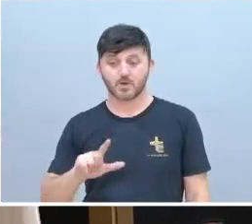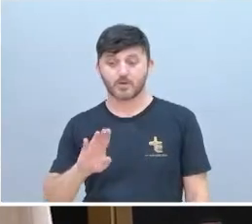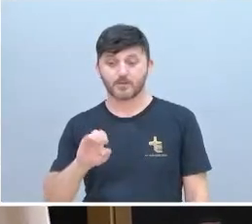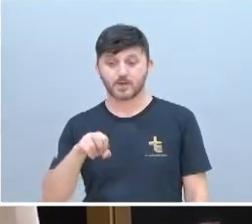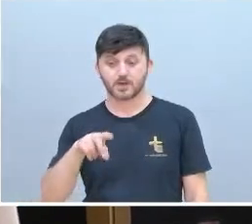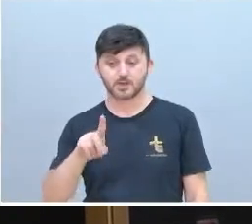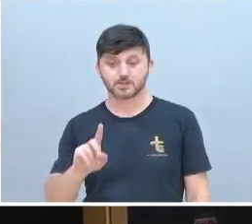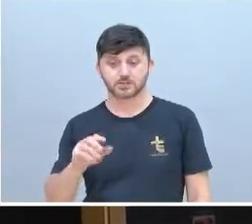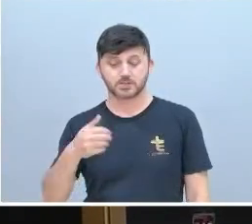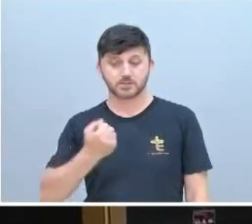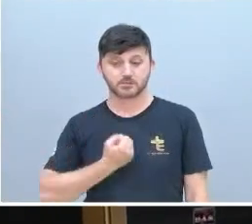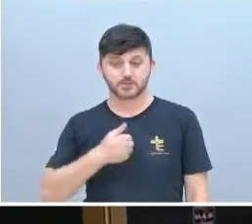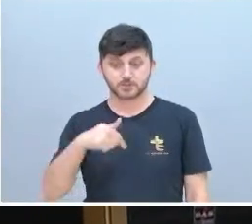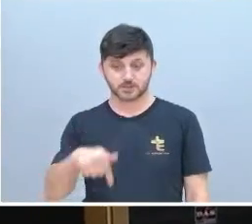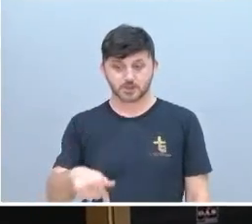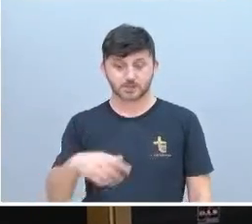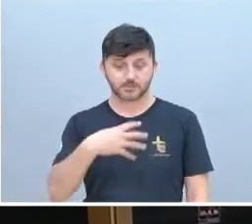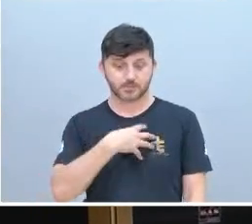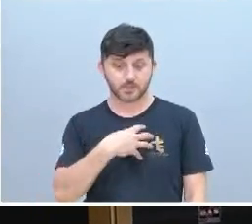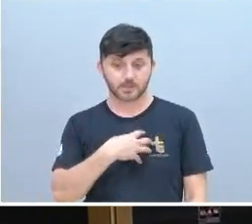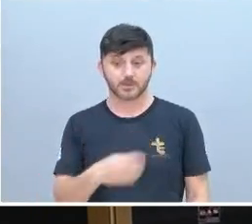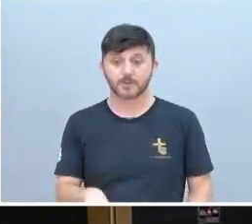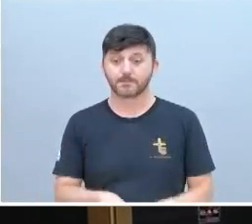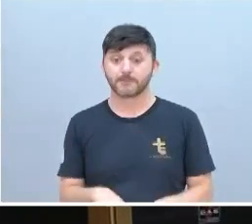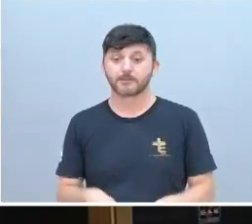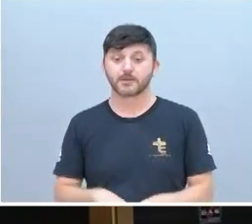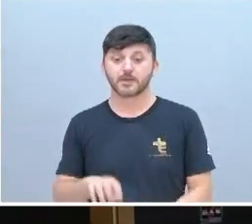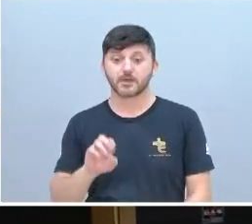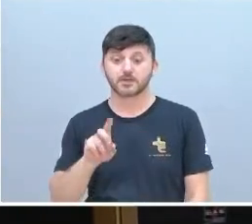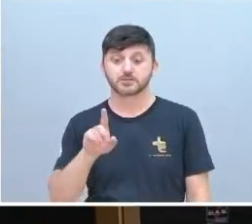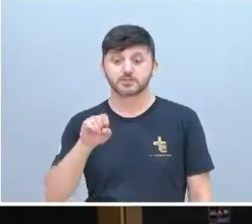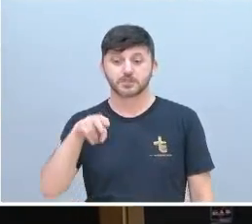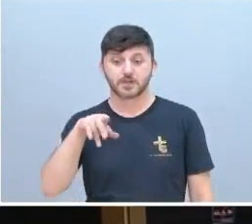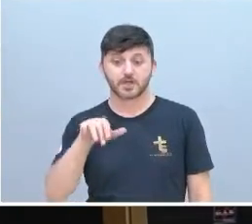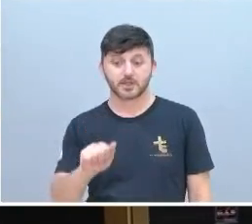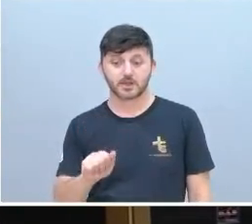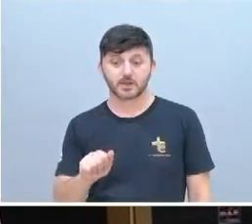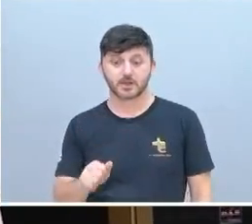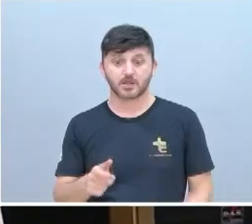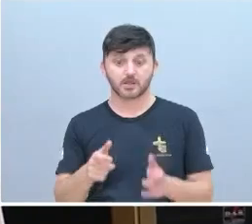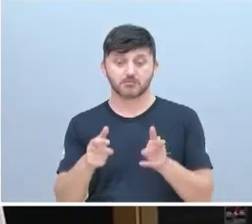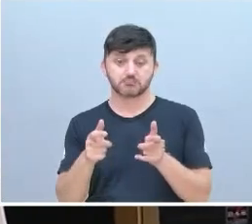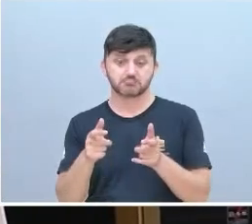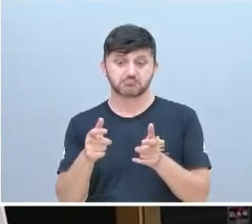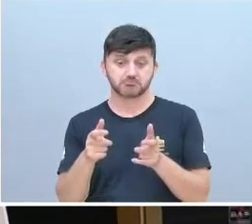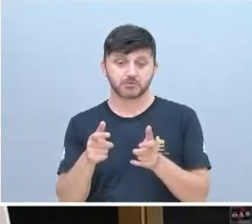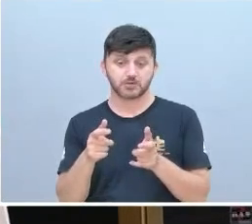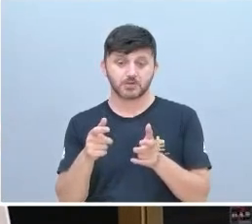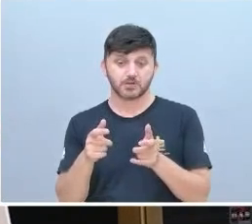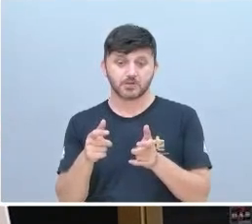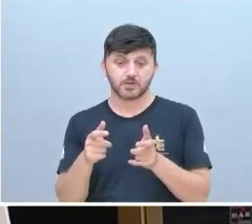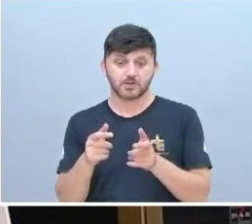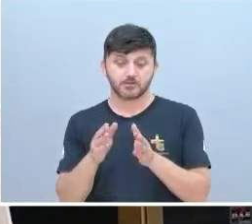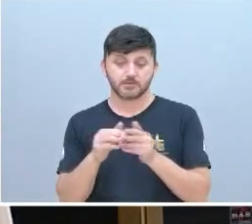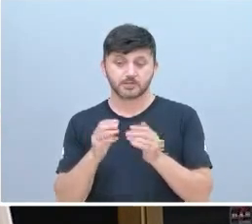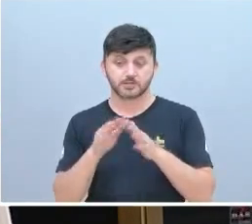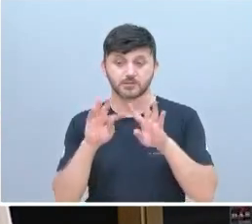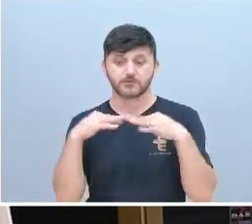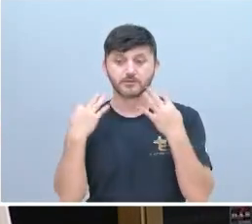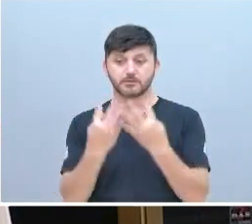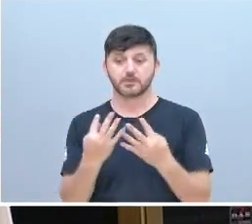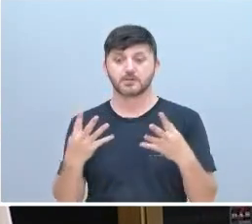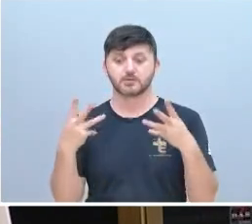família. Edneia de Souza Ferreira, Nova Canaã do Norte, pedindo também pela família e de modo